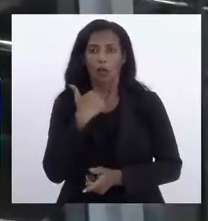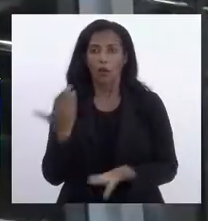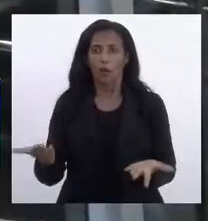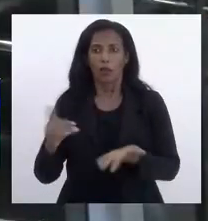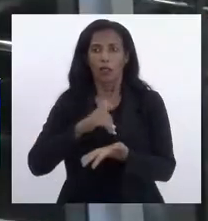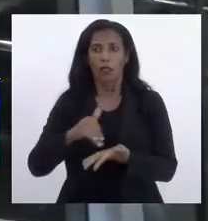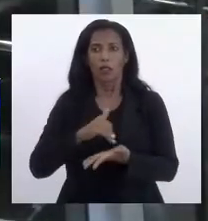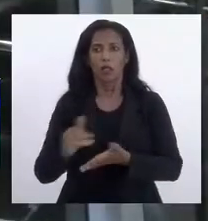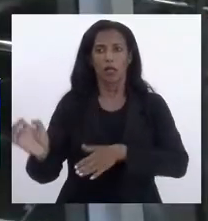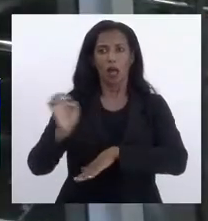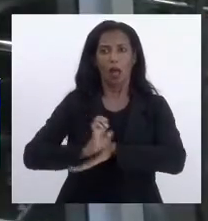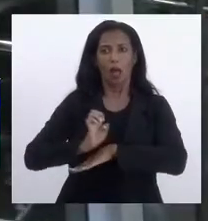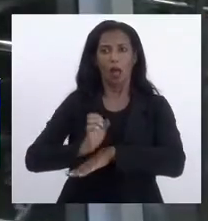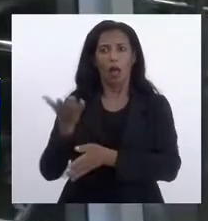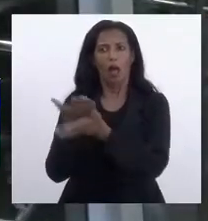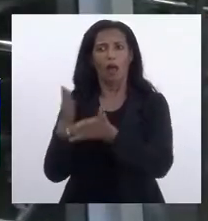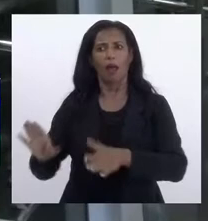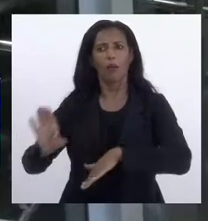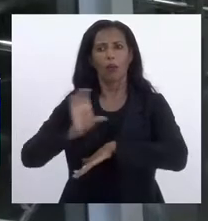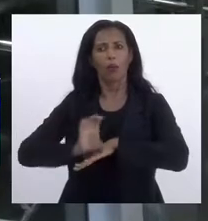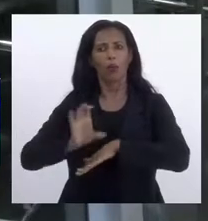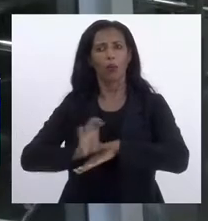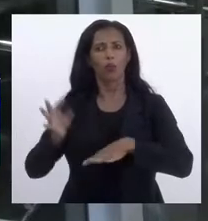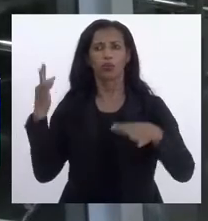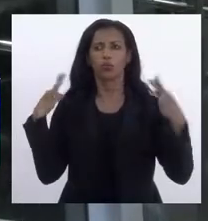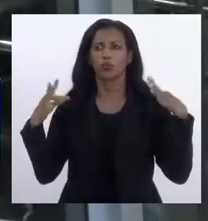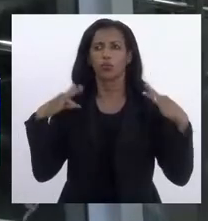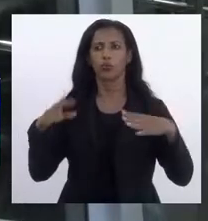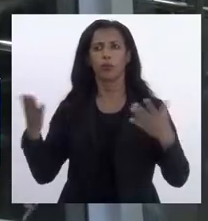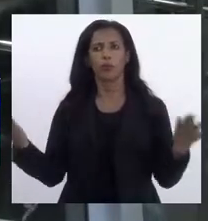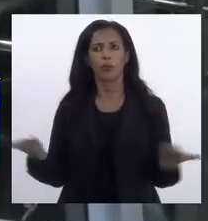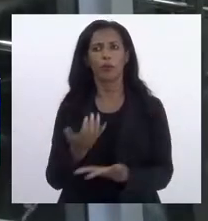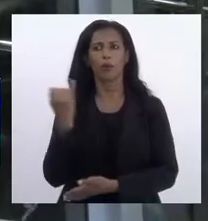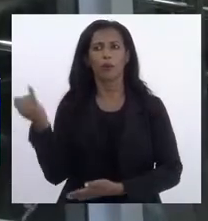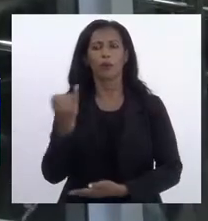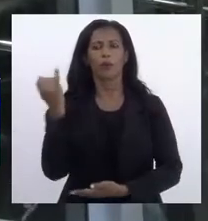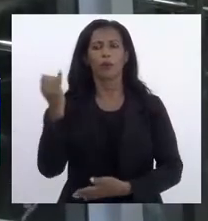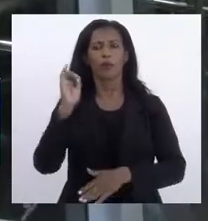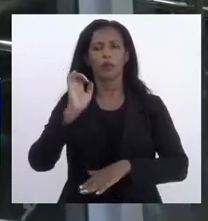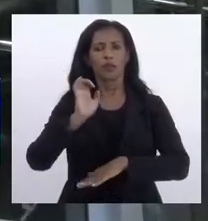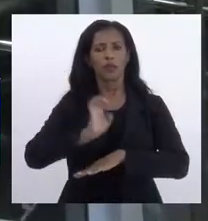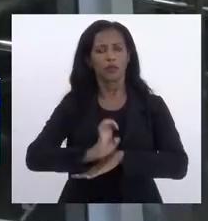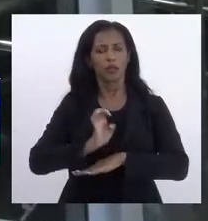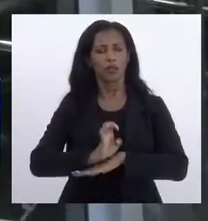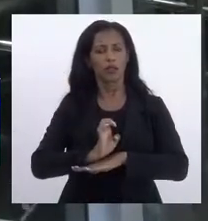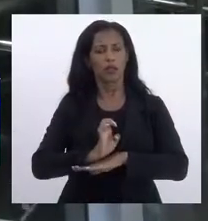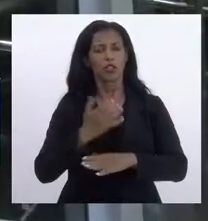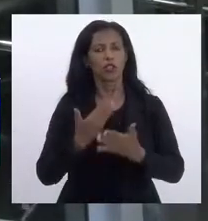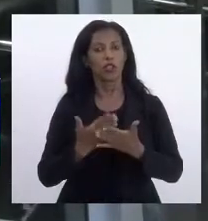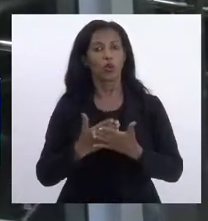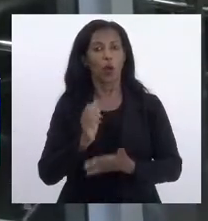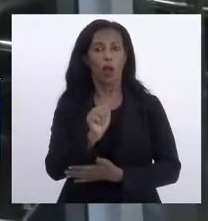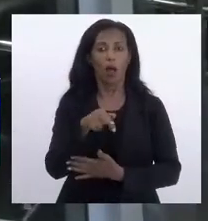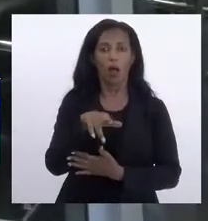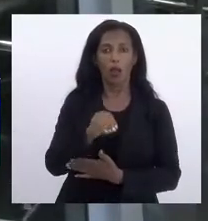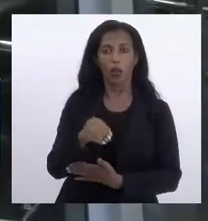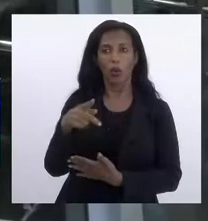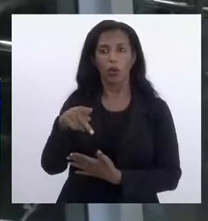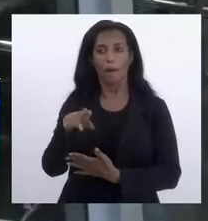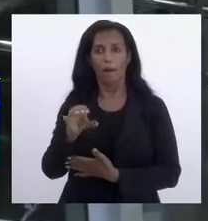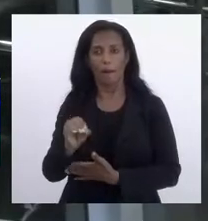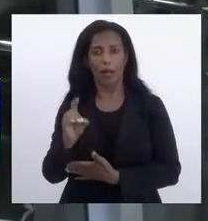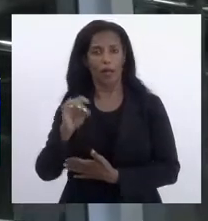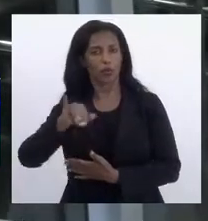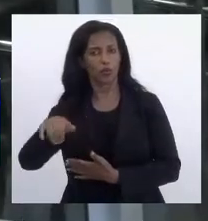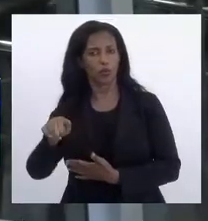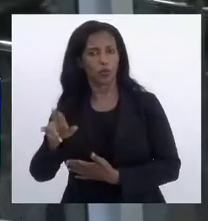Estado acabe com um curso de turismo tão importante na escola estadual Antônio Prado Júnior. Então,